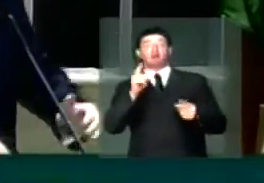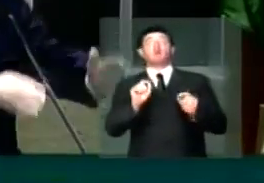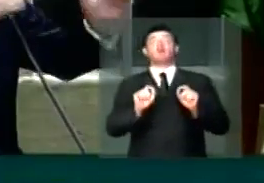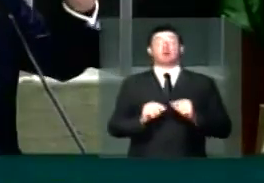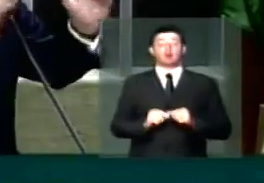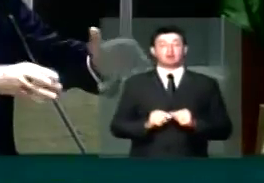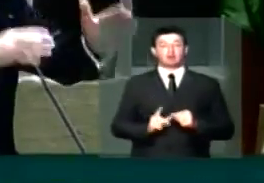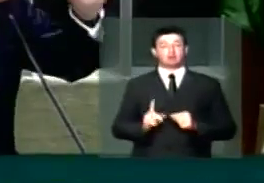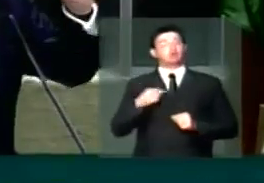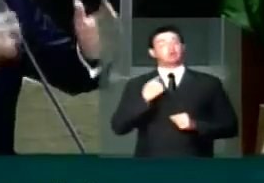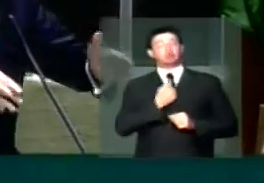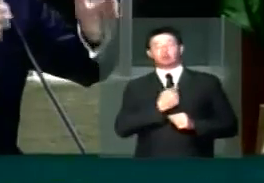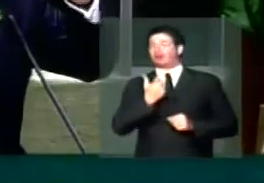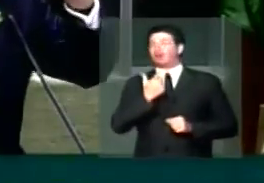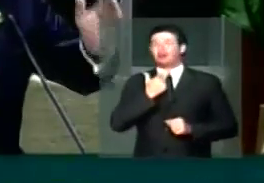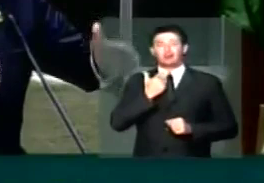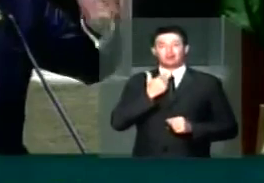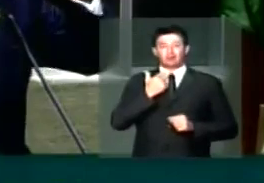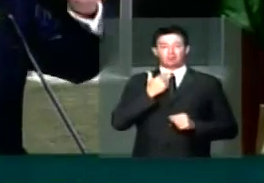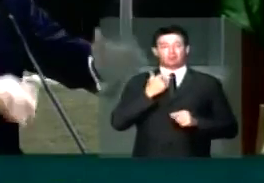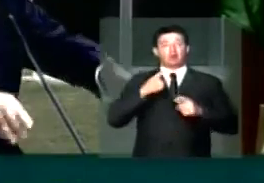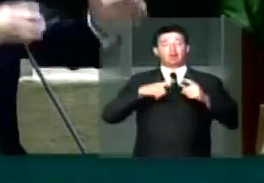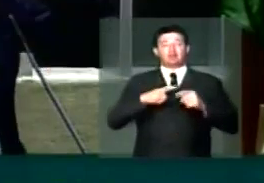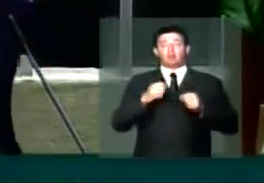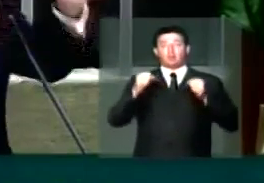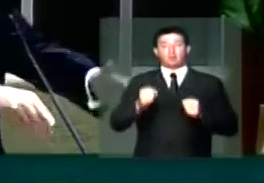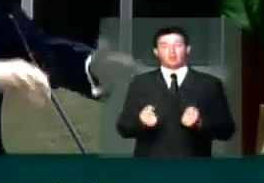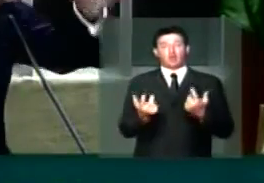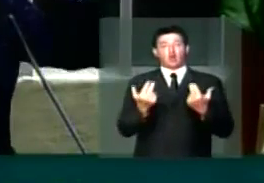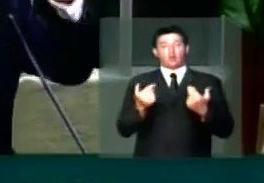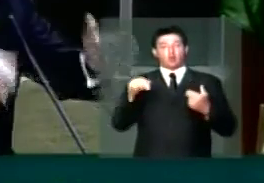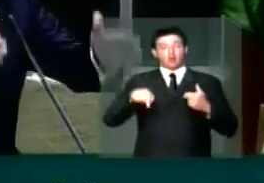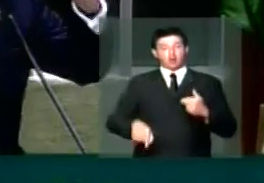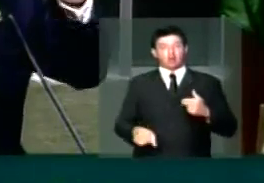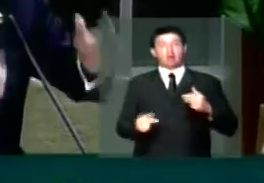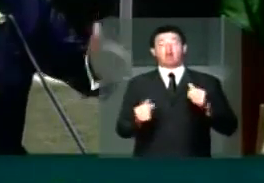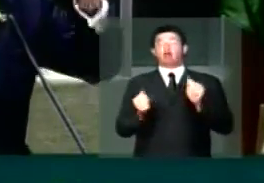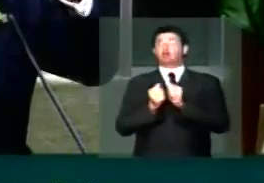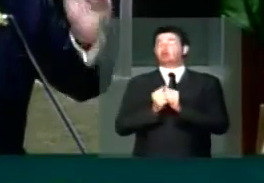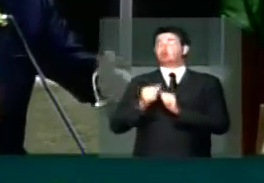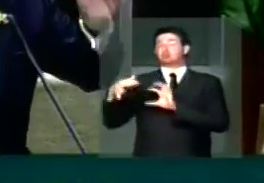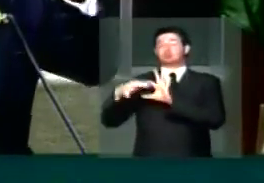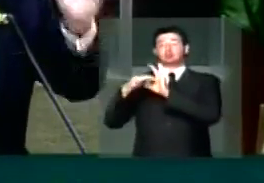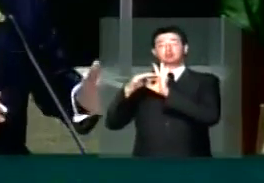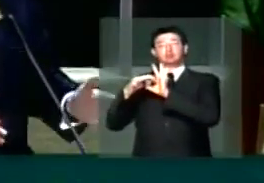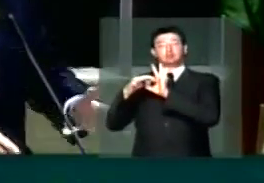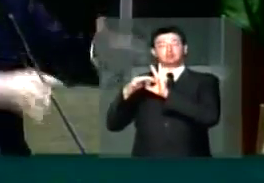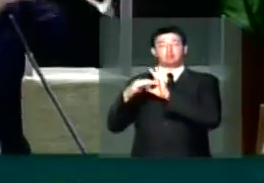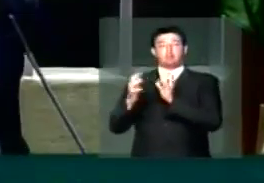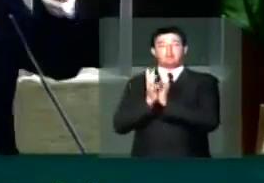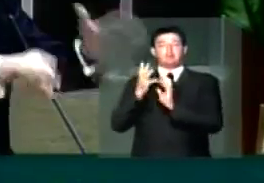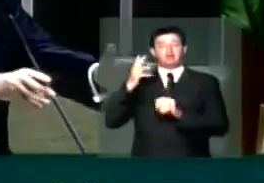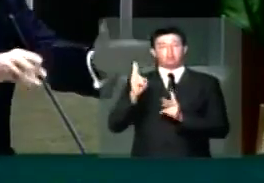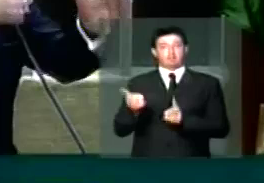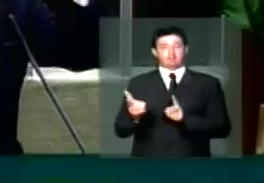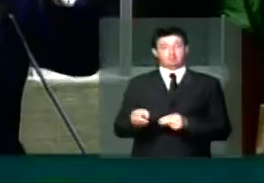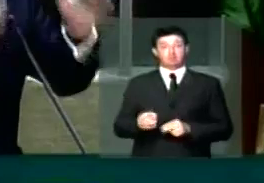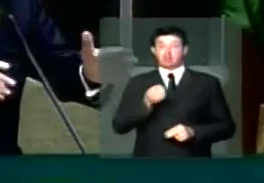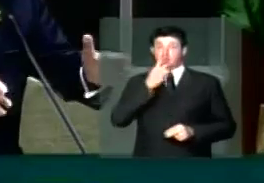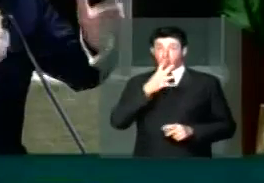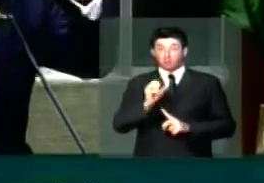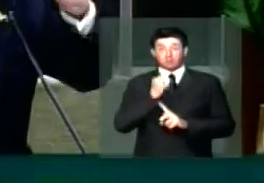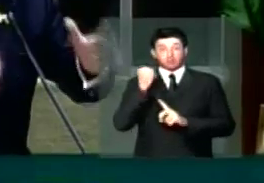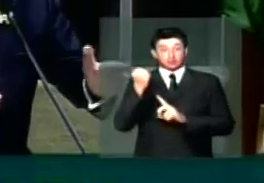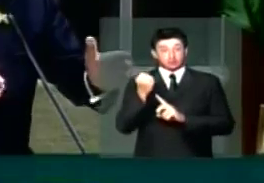dizia que nós não podemos concentrar o mesmo poder do parlamento com o poder executivo num único partido. É bom